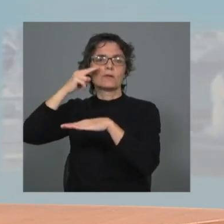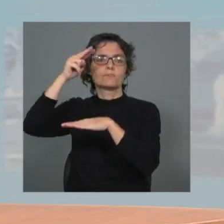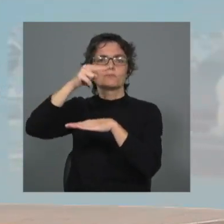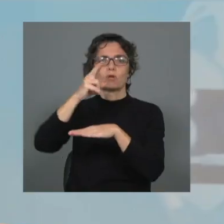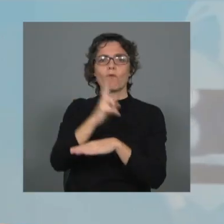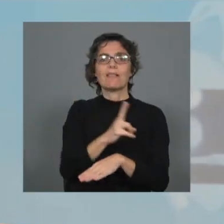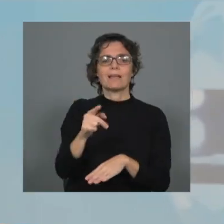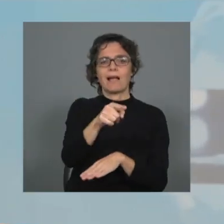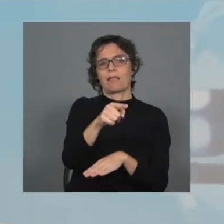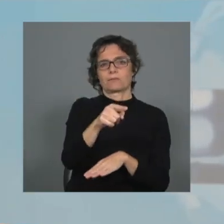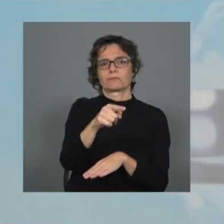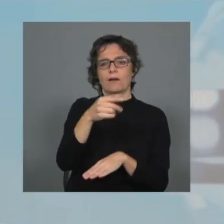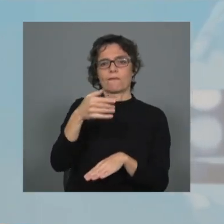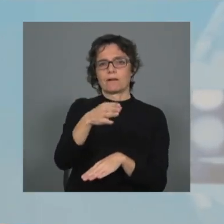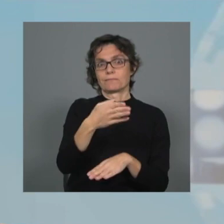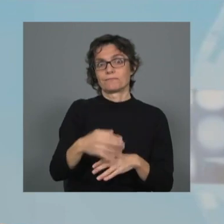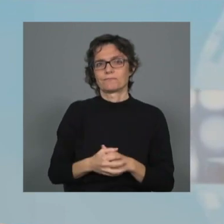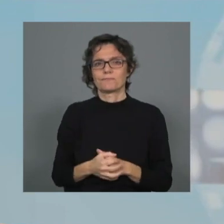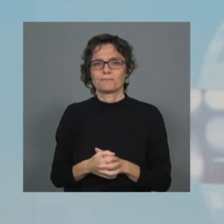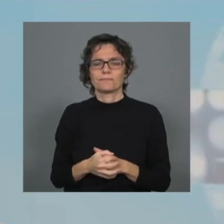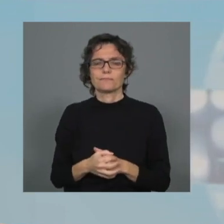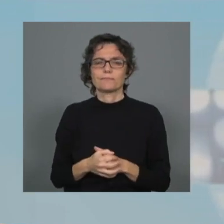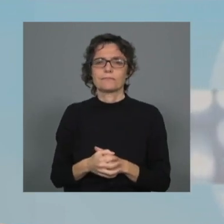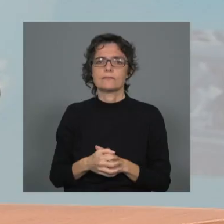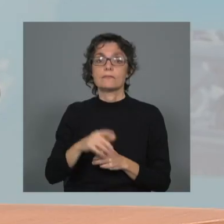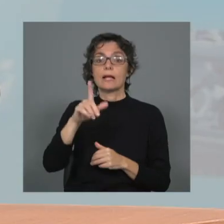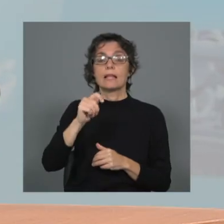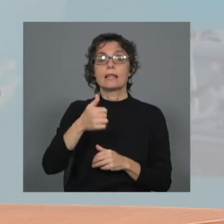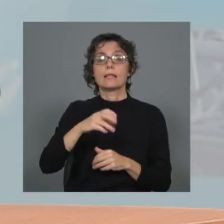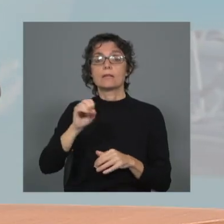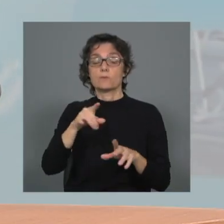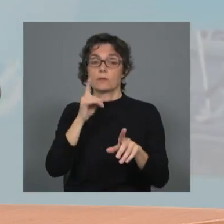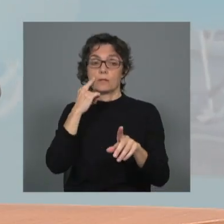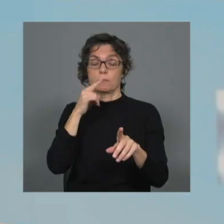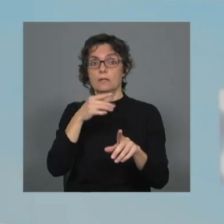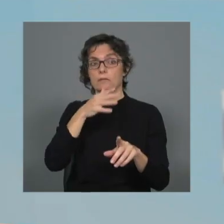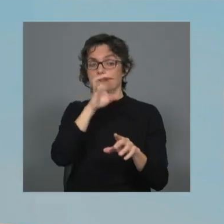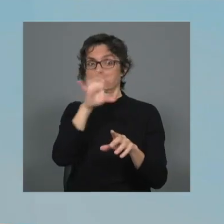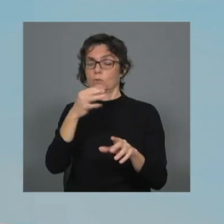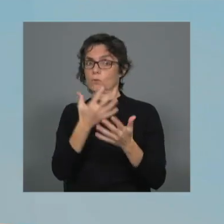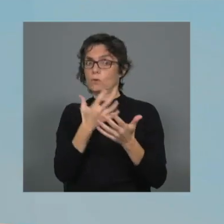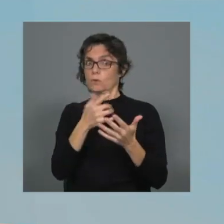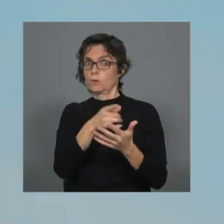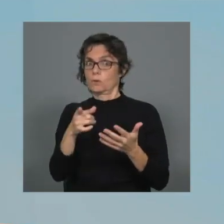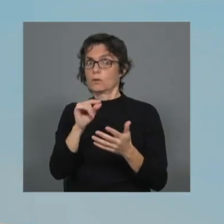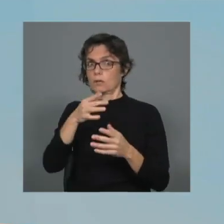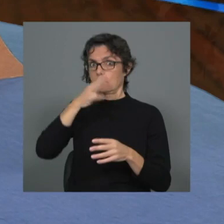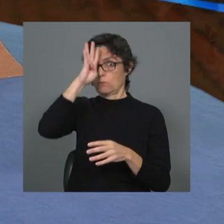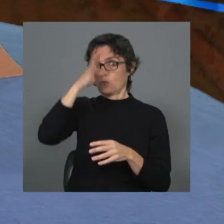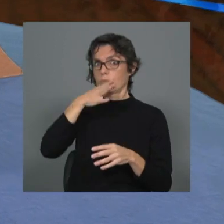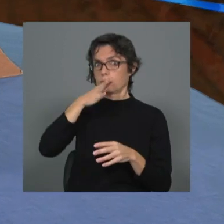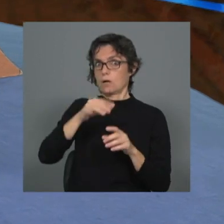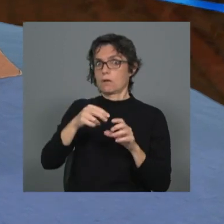Papa. Lesbos, de facto, imagens muito fortes. Sim. E também mensagens muito fortes do Papa. Sim, a proteger